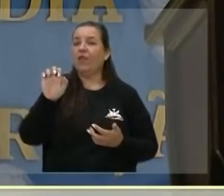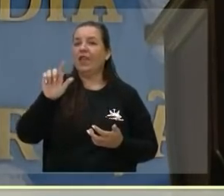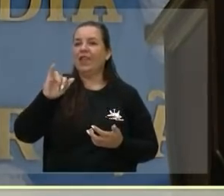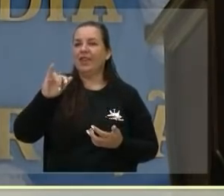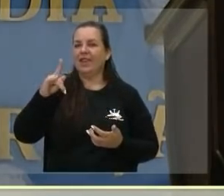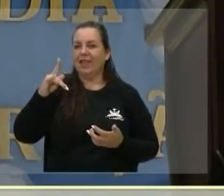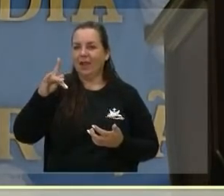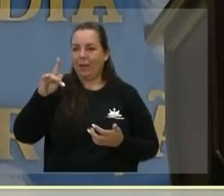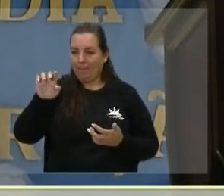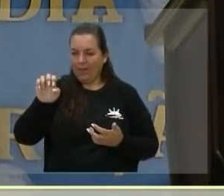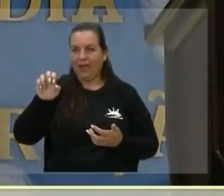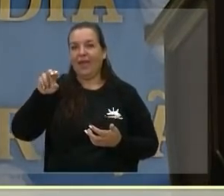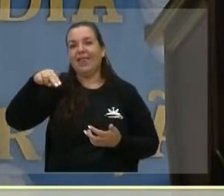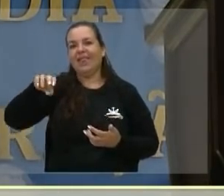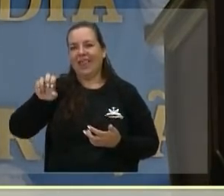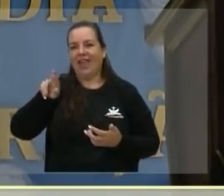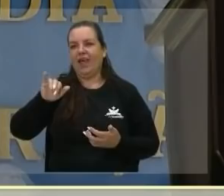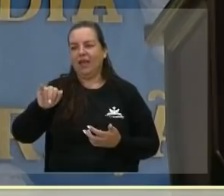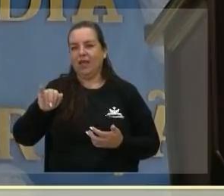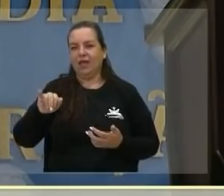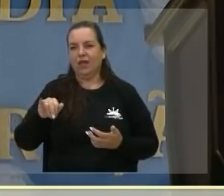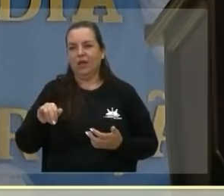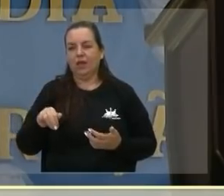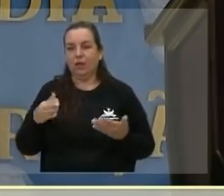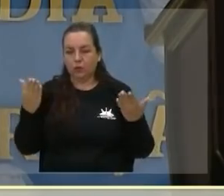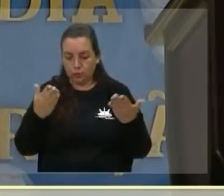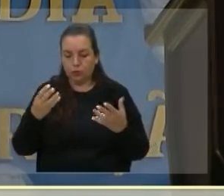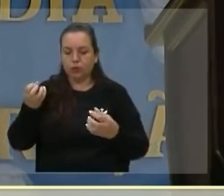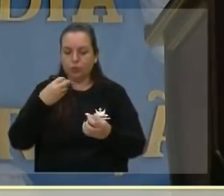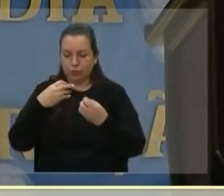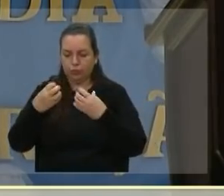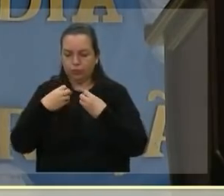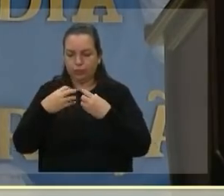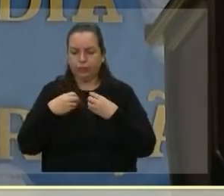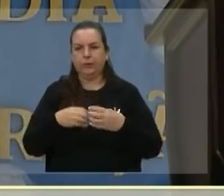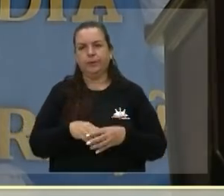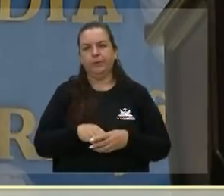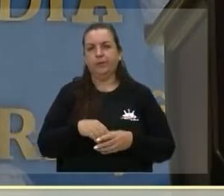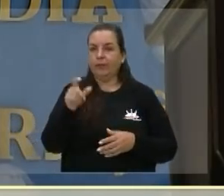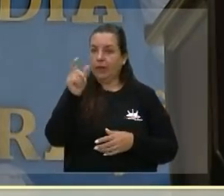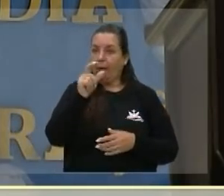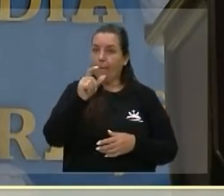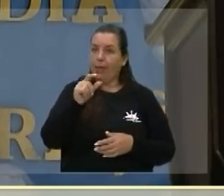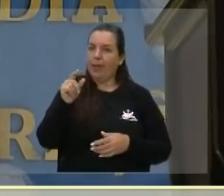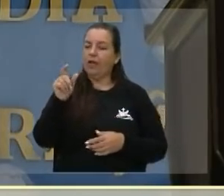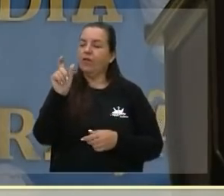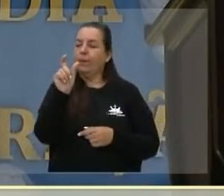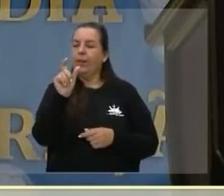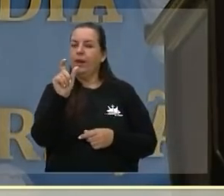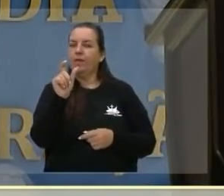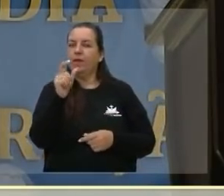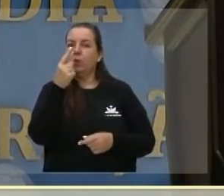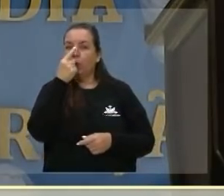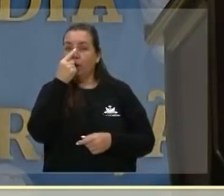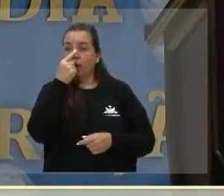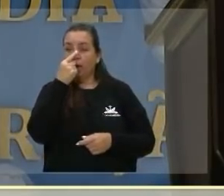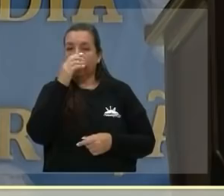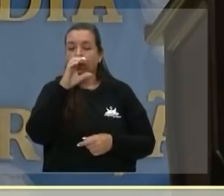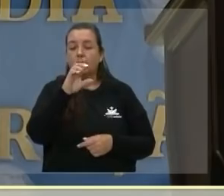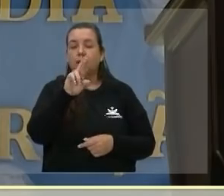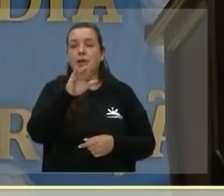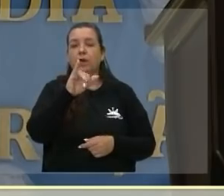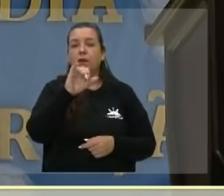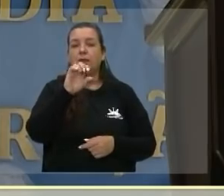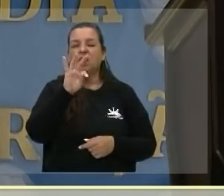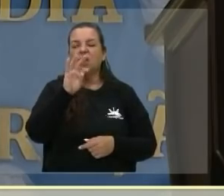neri hoje nos ensinou sabe meus irmãos a palavra vem do grego aristóteles